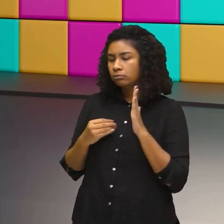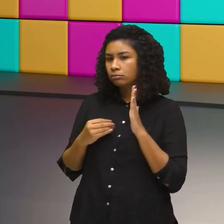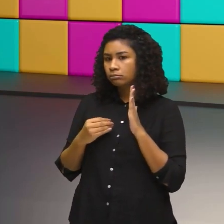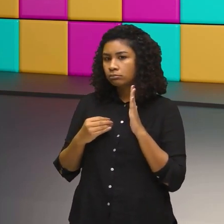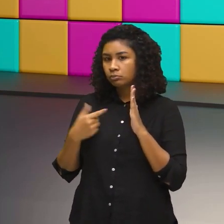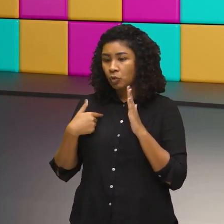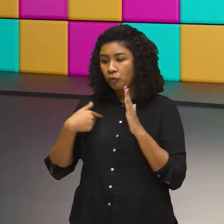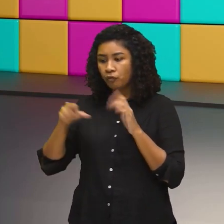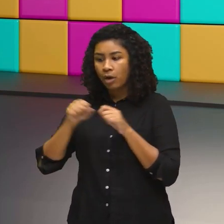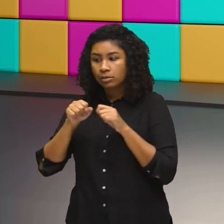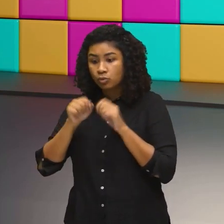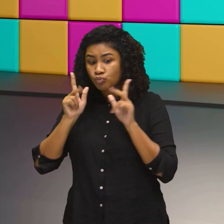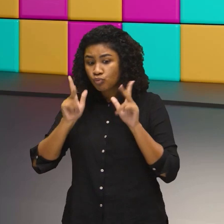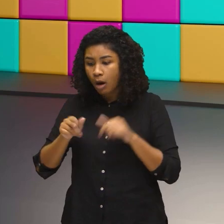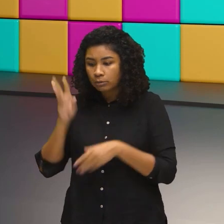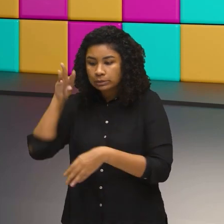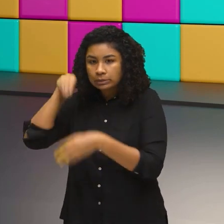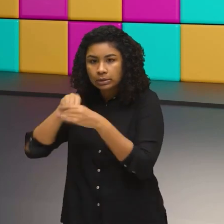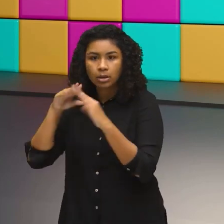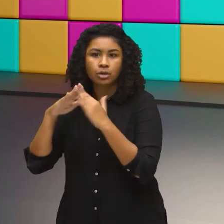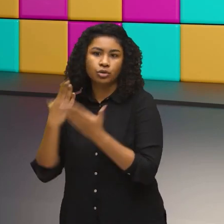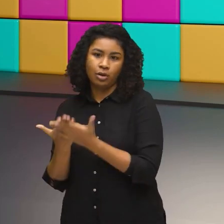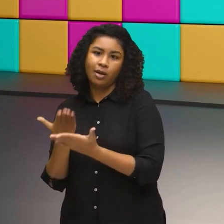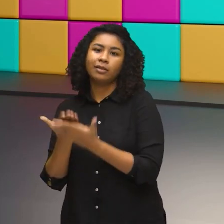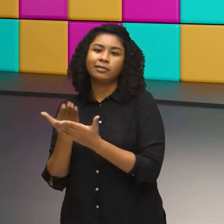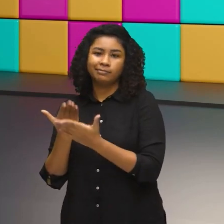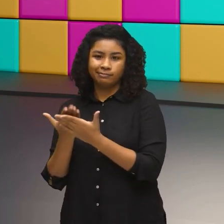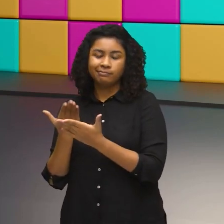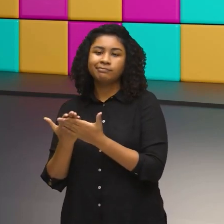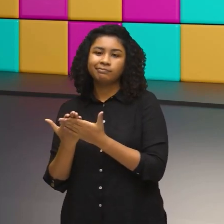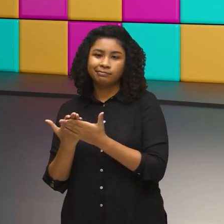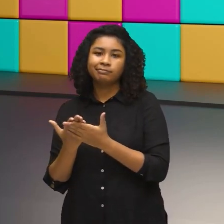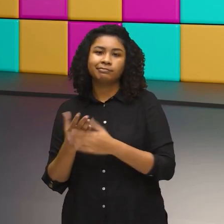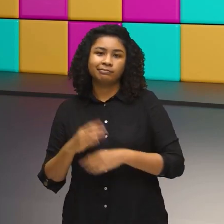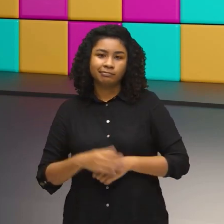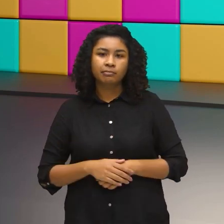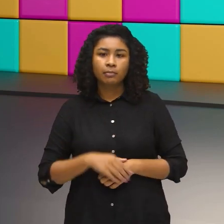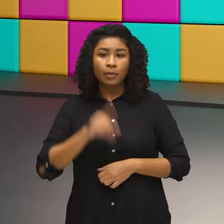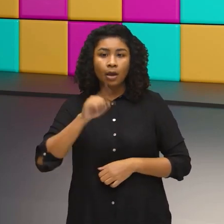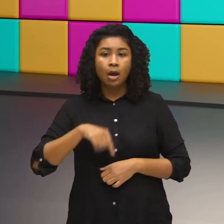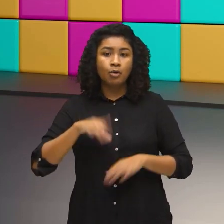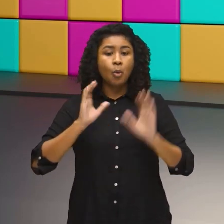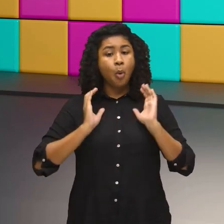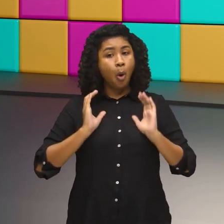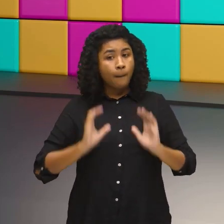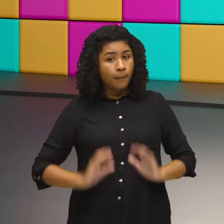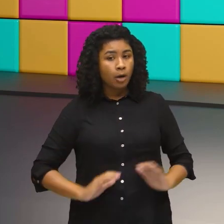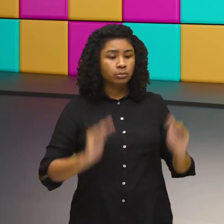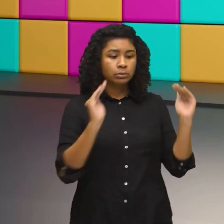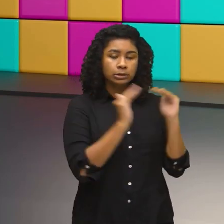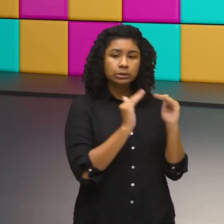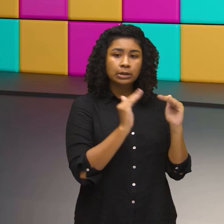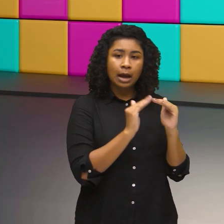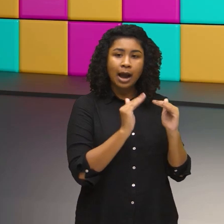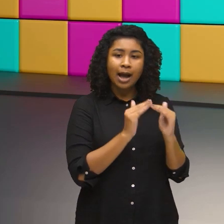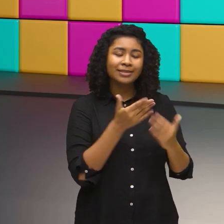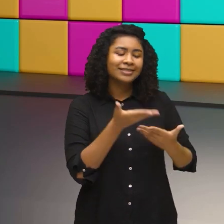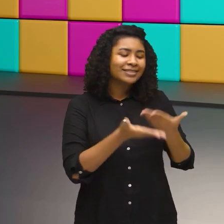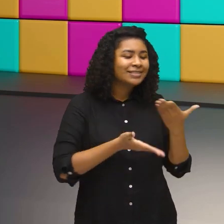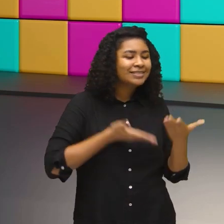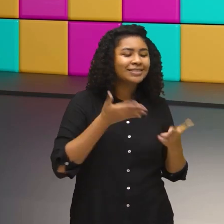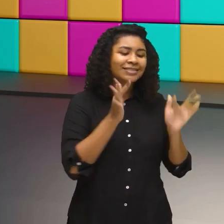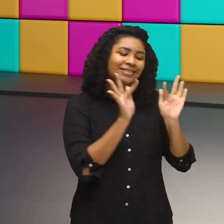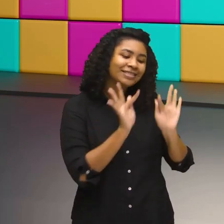na escola. É como se o comportamento gentil em casa faz o comportamento gentil